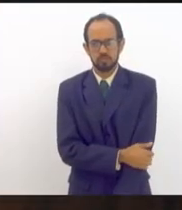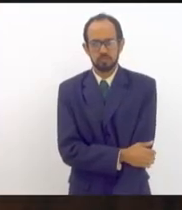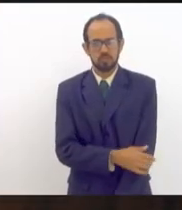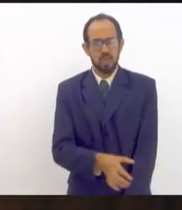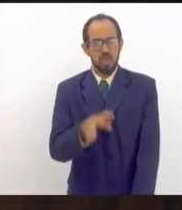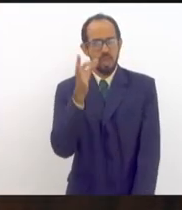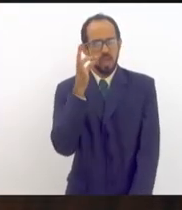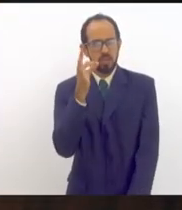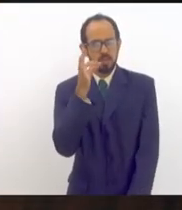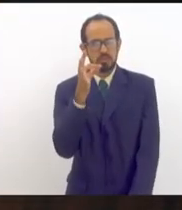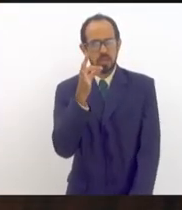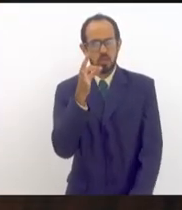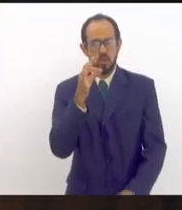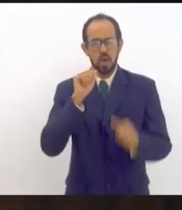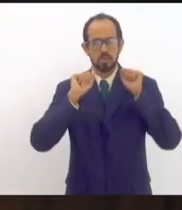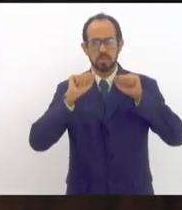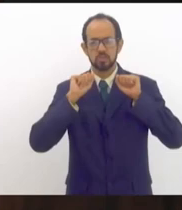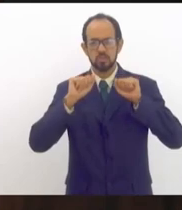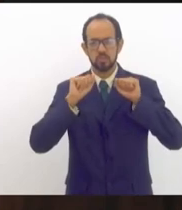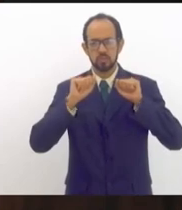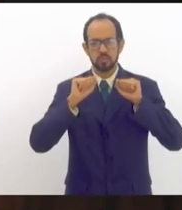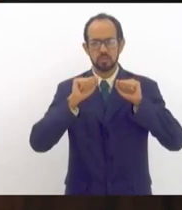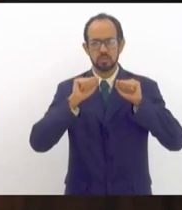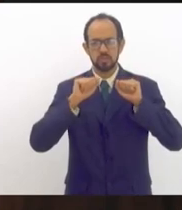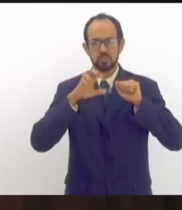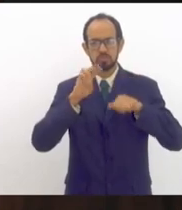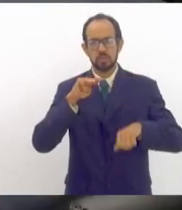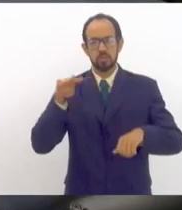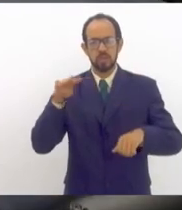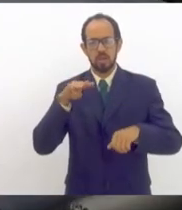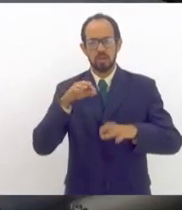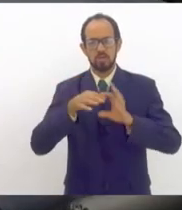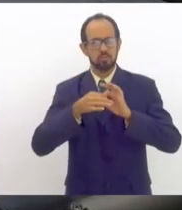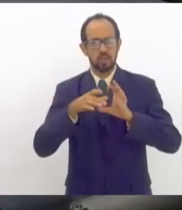de a web